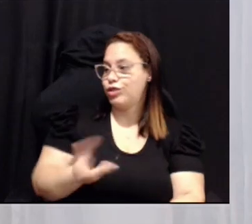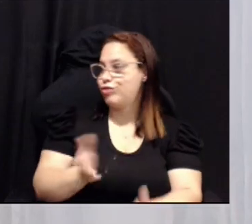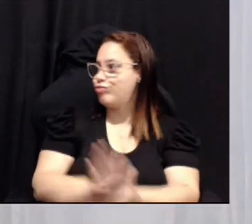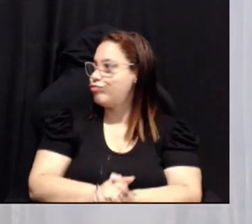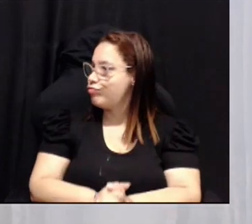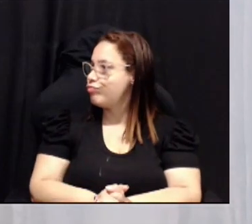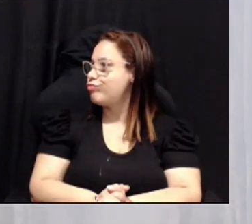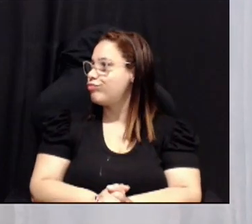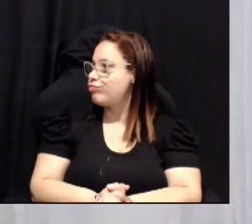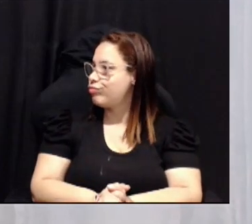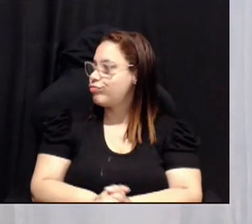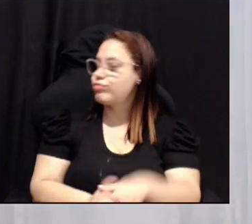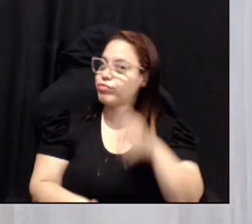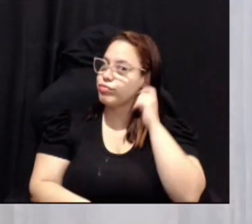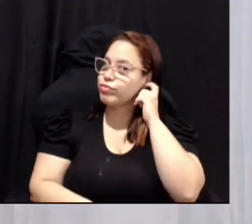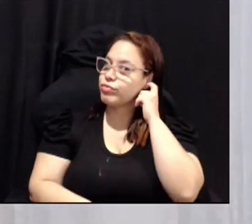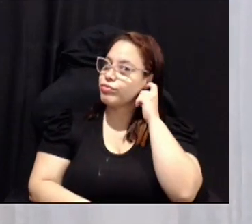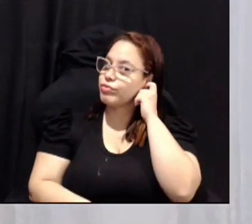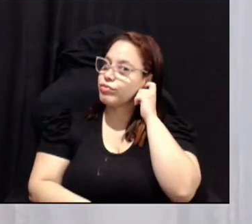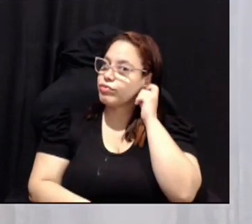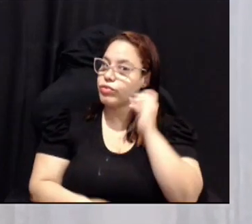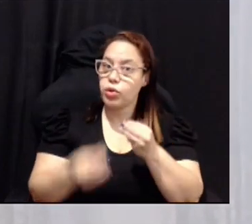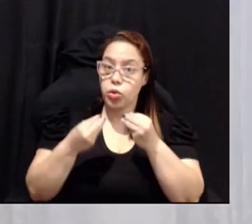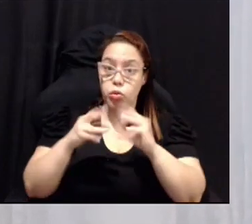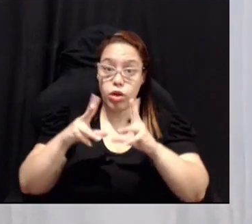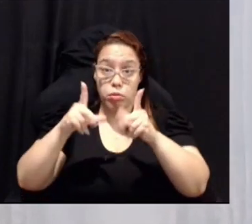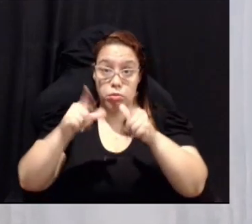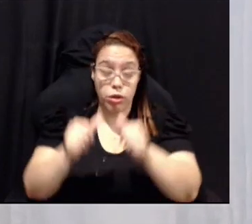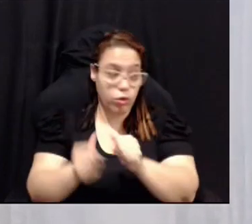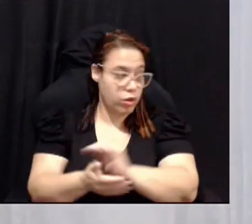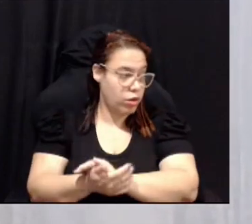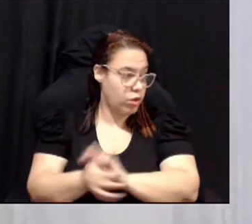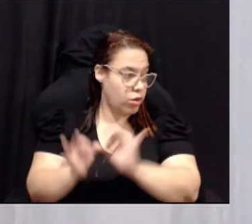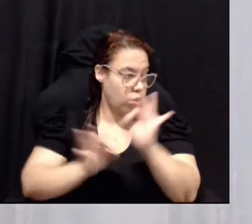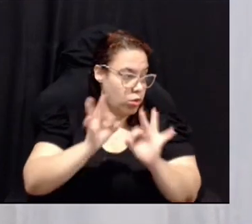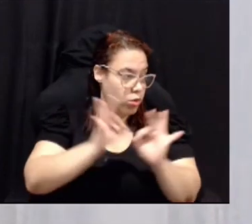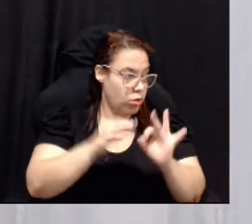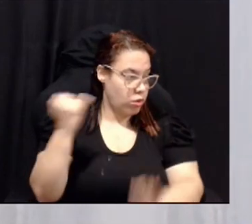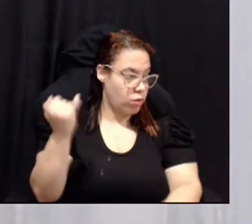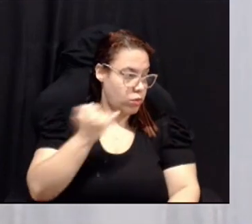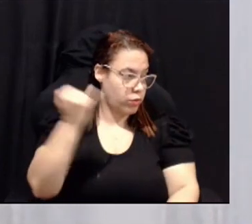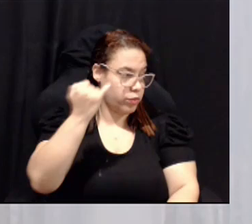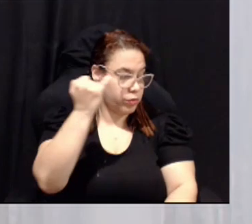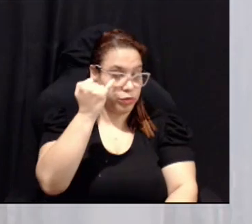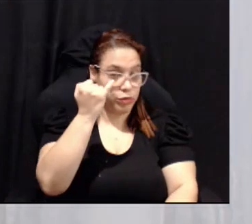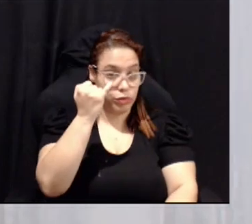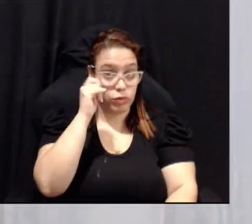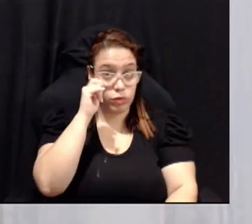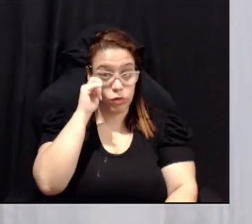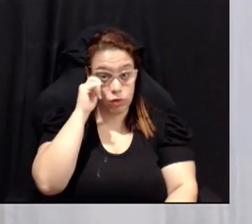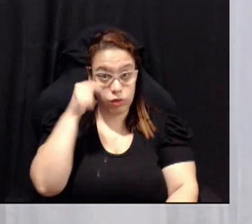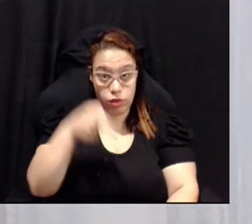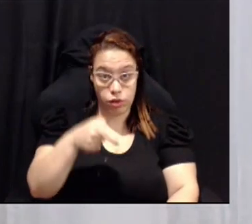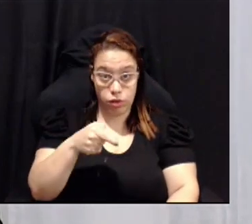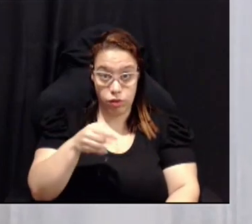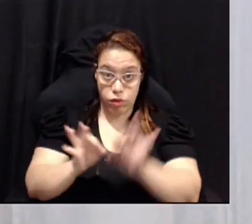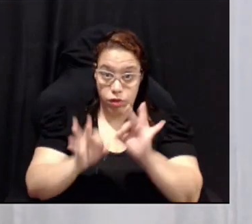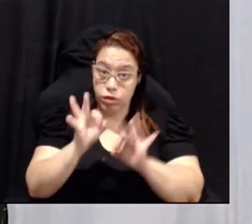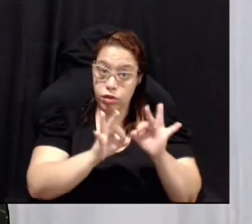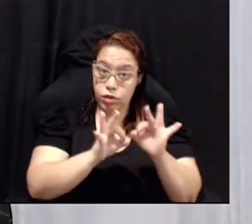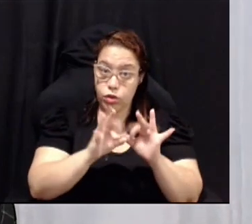que, como na maioria das coisas, né, o planejamento é fundamental, né? Aqui o planejamento